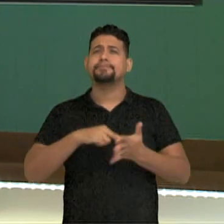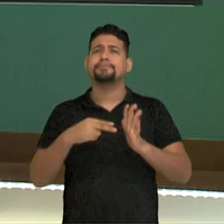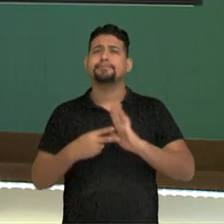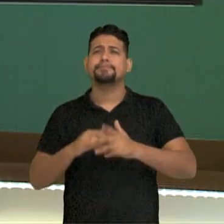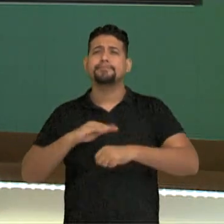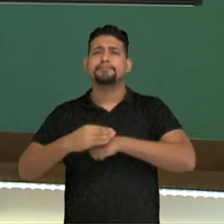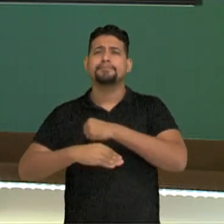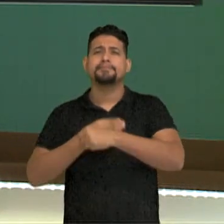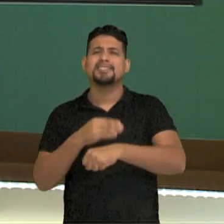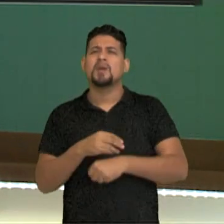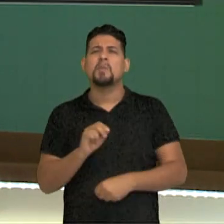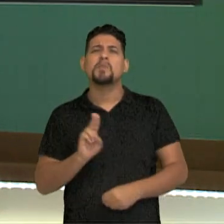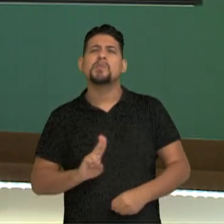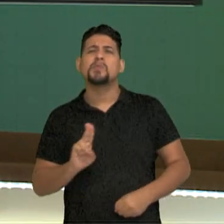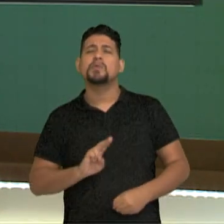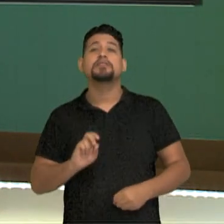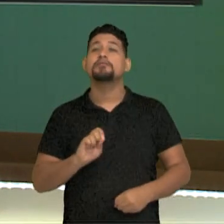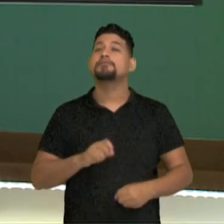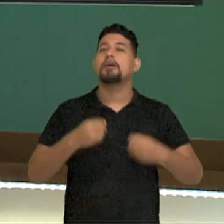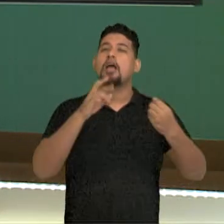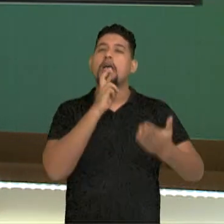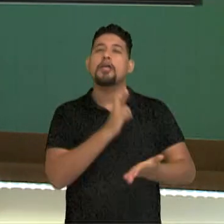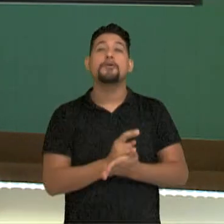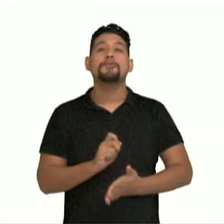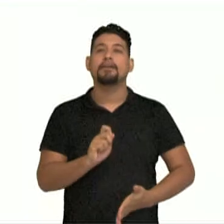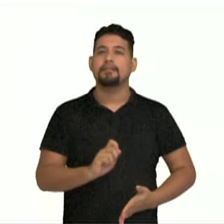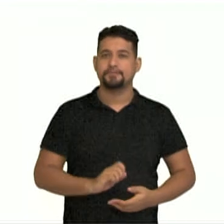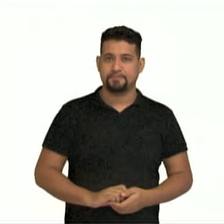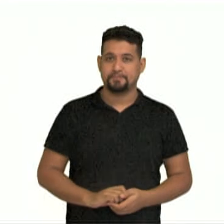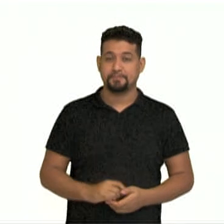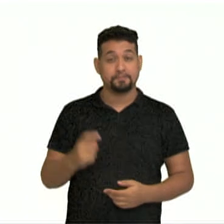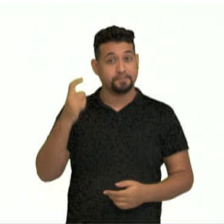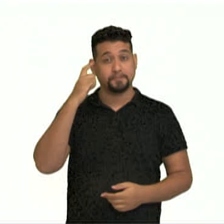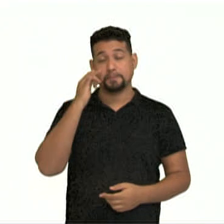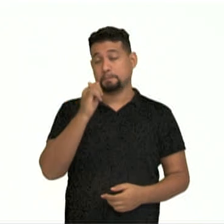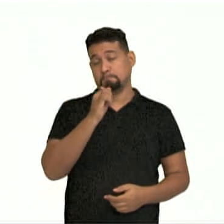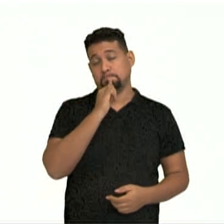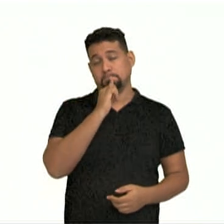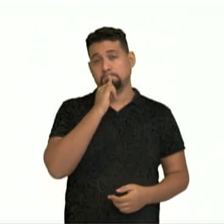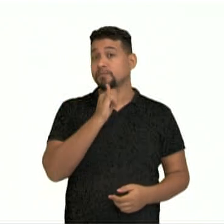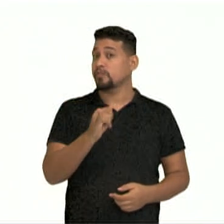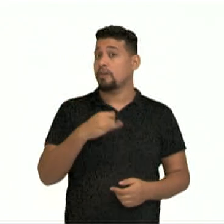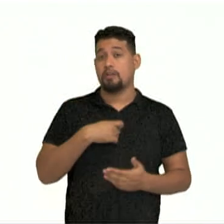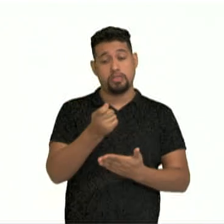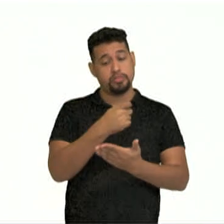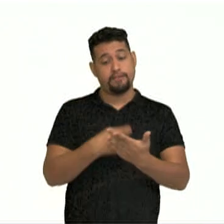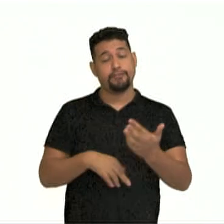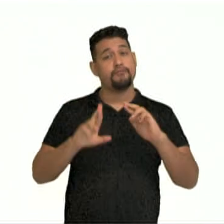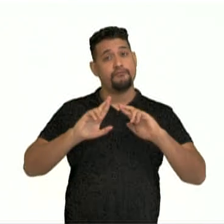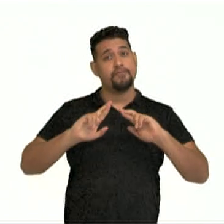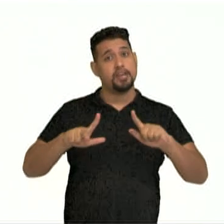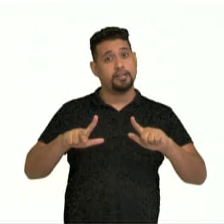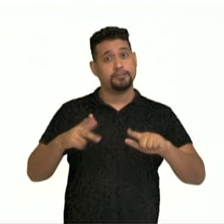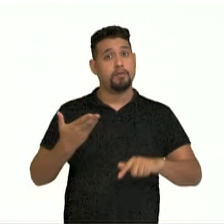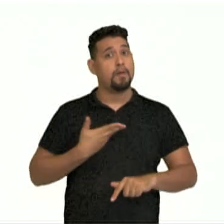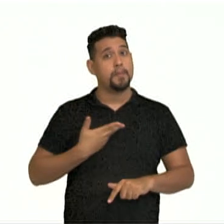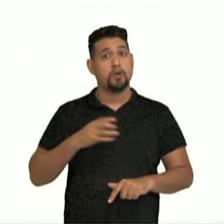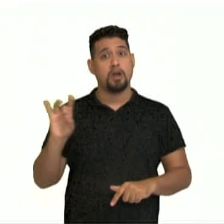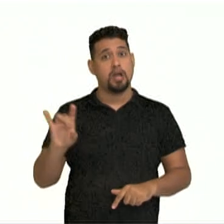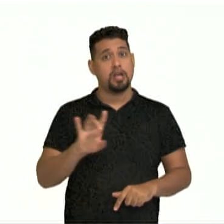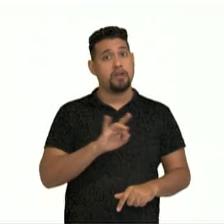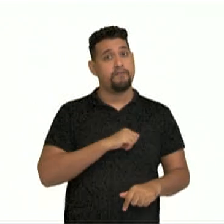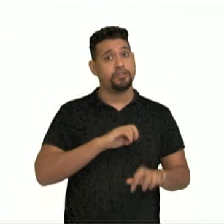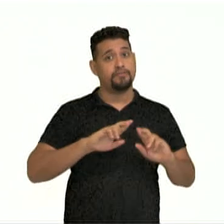térmico. O que você colocaria? Vamos pensar? Claro que você vai escrever de um modo diferente do seu colega.